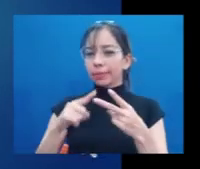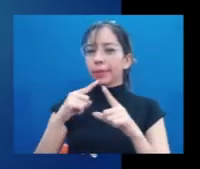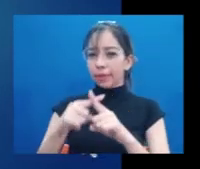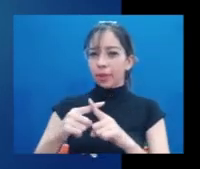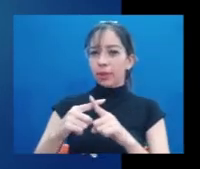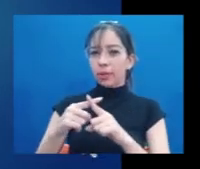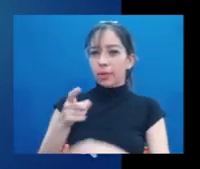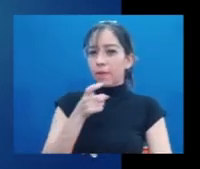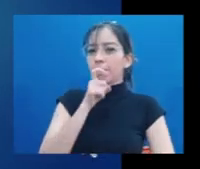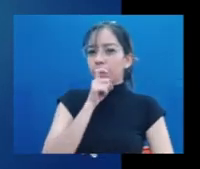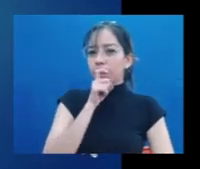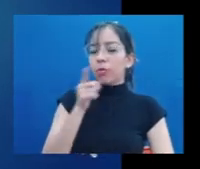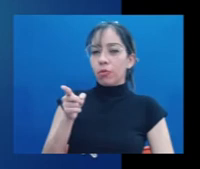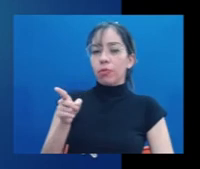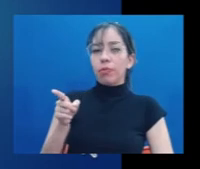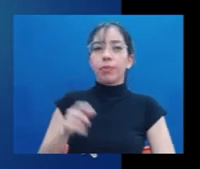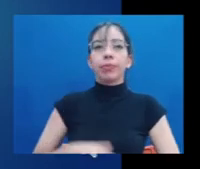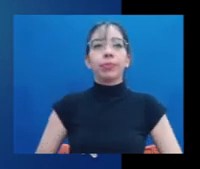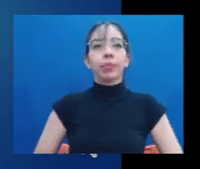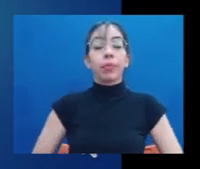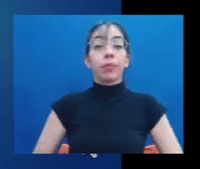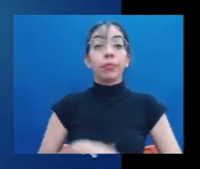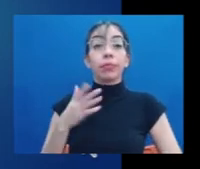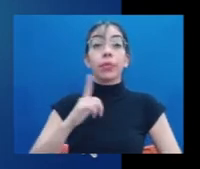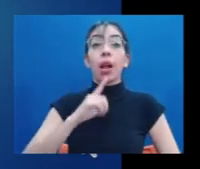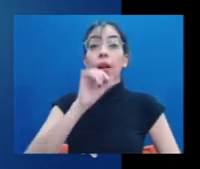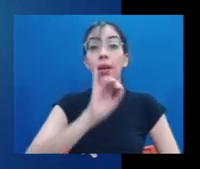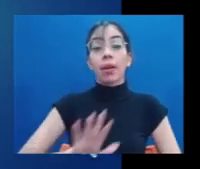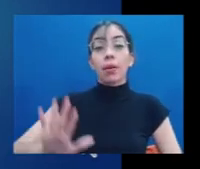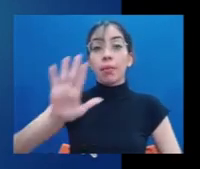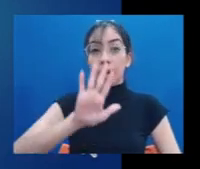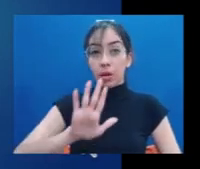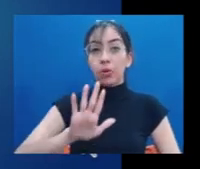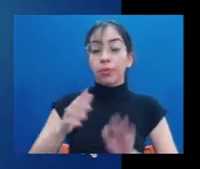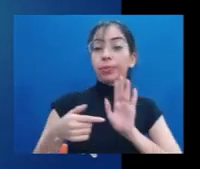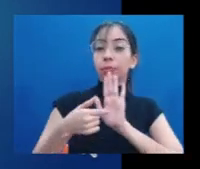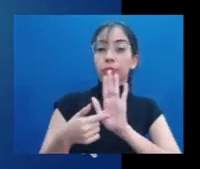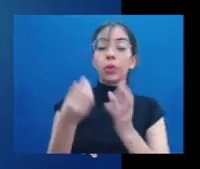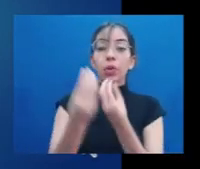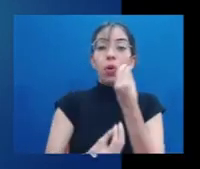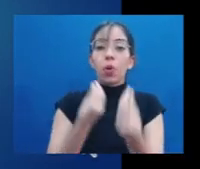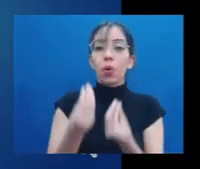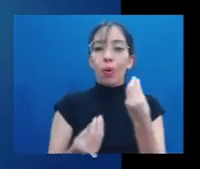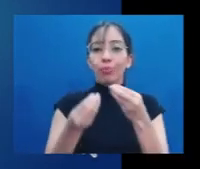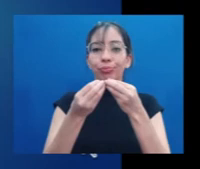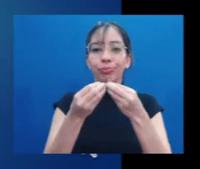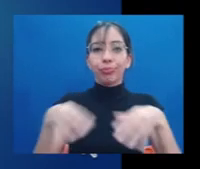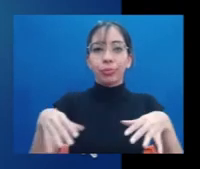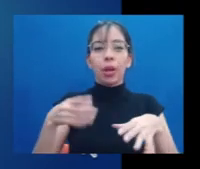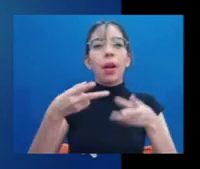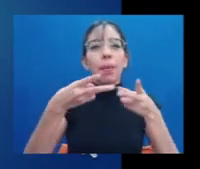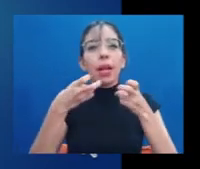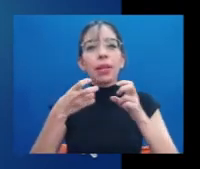geladeira que armazenava produtos químicos. Nesse caso aqui, não houve vítimas. Então, nós temos mais uma vez a geladeira aí envolvida nesses